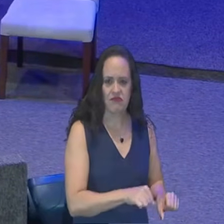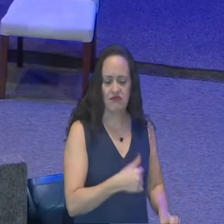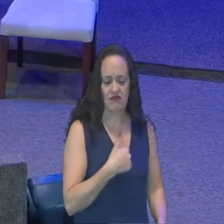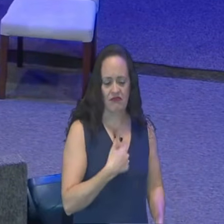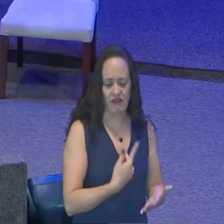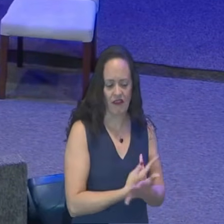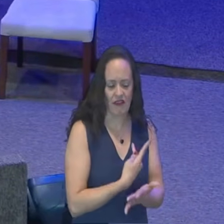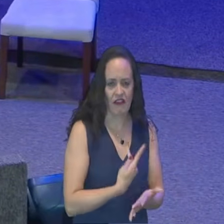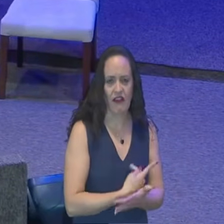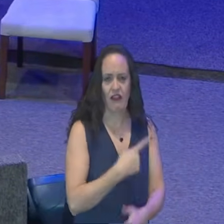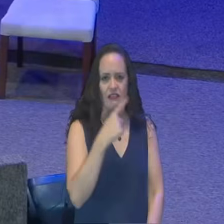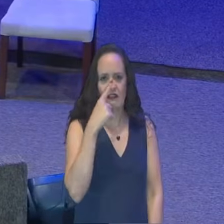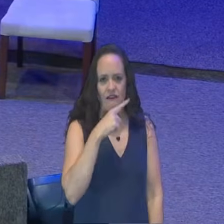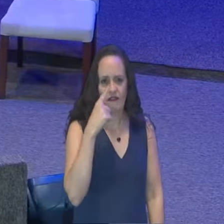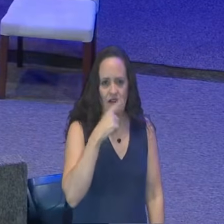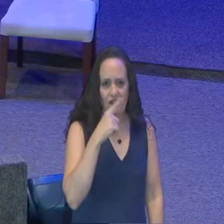negligentes,